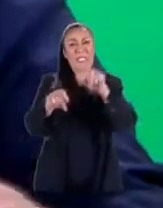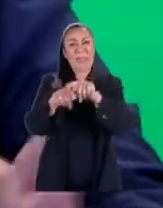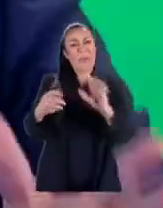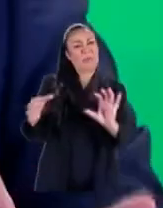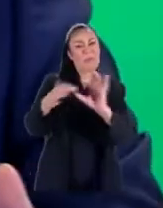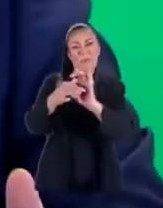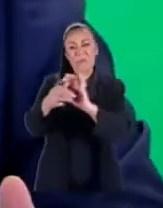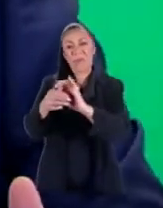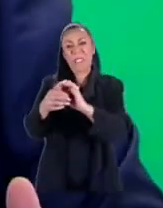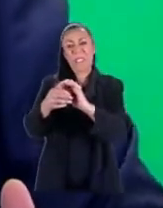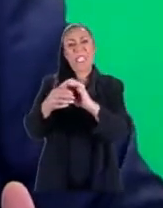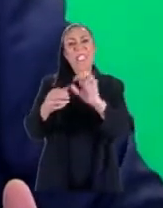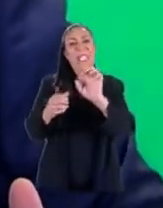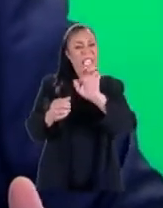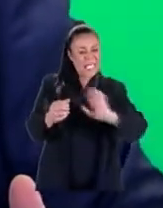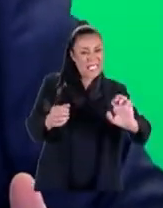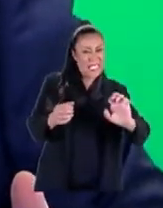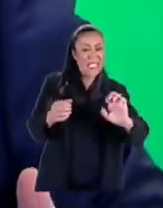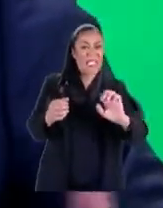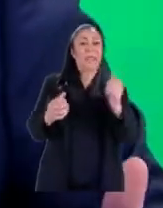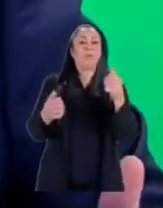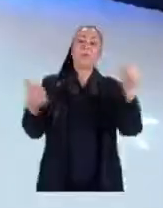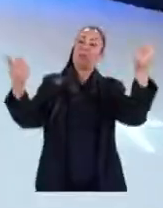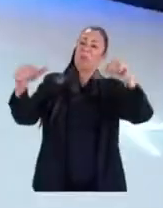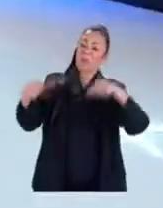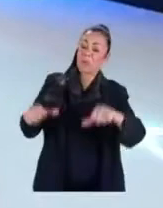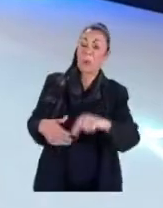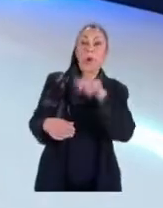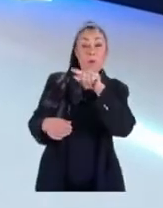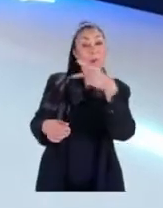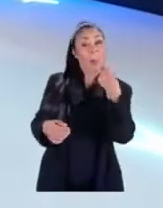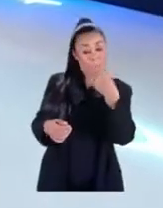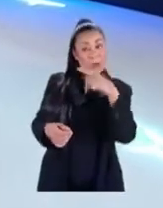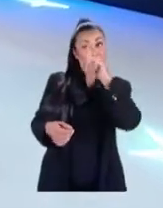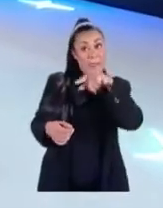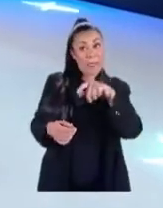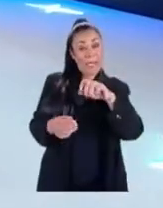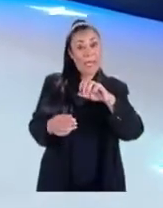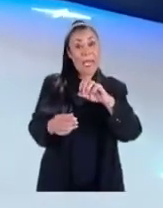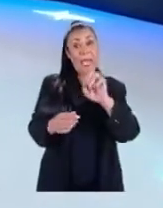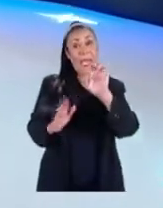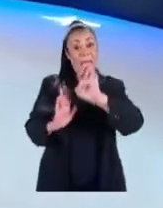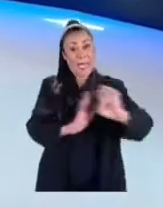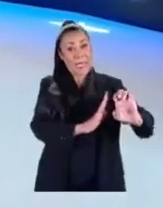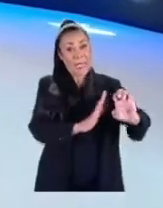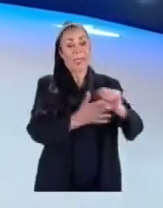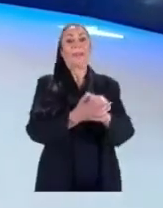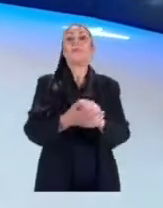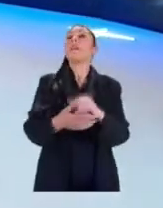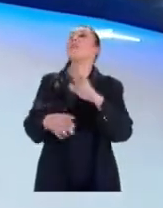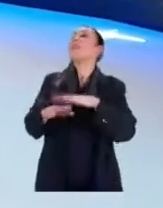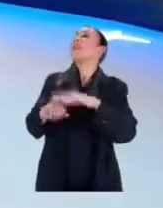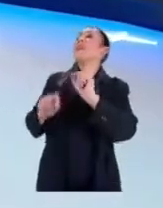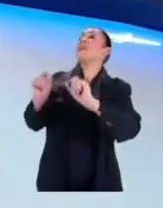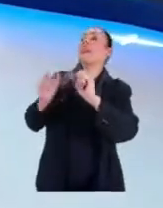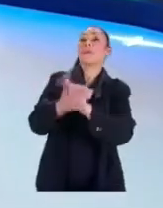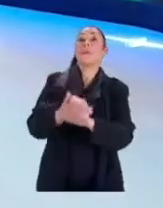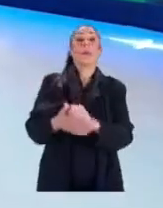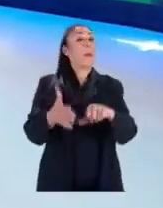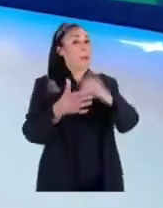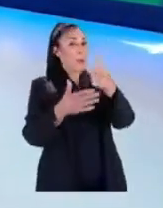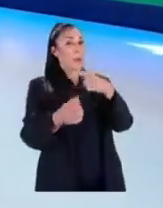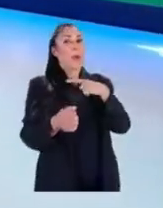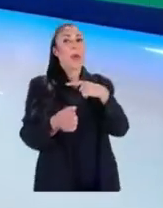ligaram muito à esquerda estão indo mal. Você diz que é esquerda. Como é que nós vamos fazer? Primeiro, eu sou